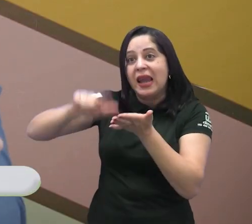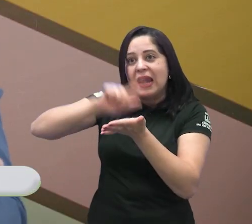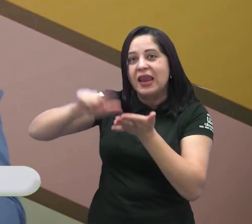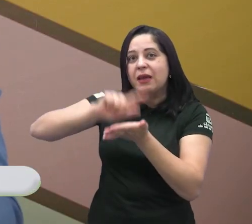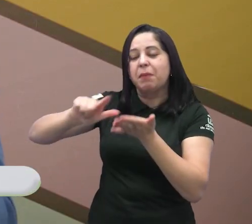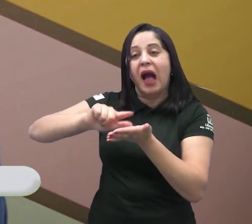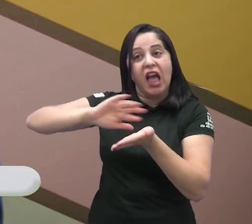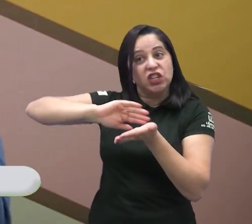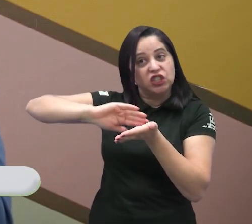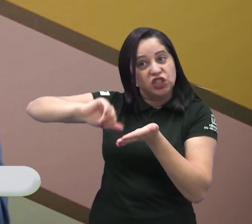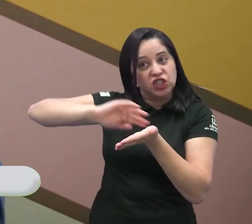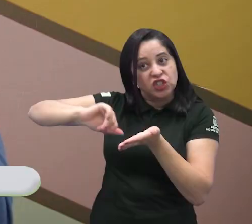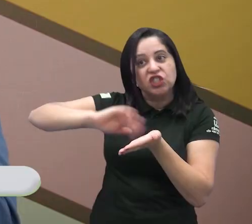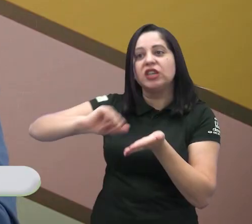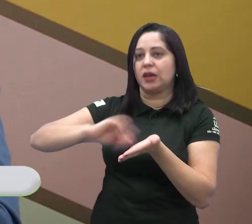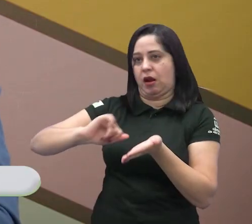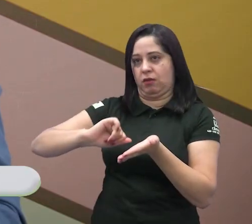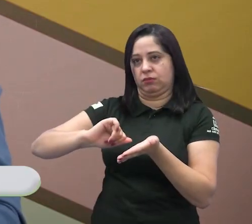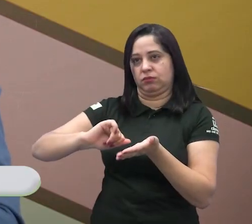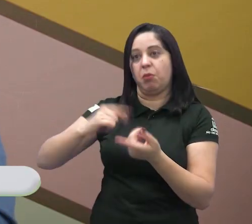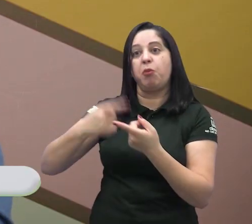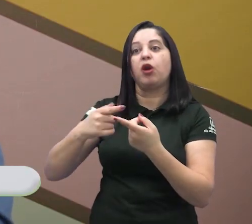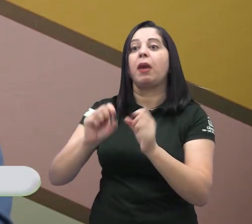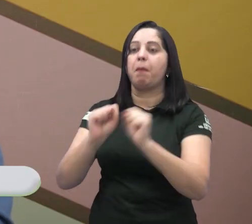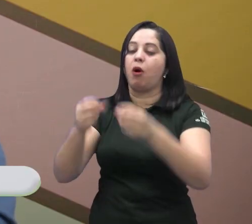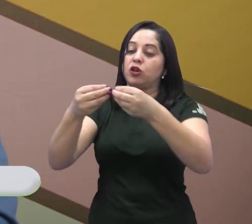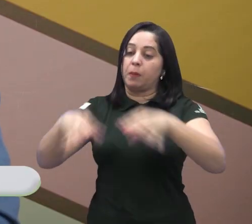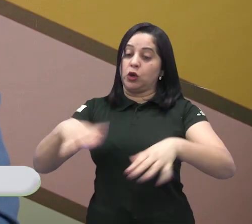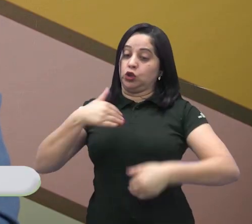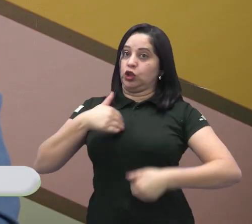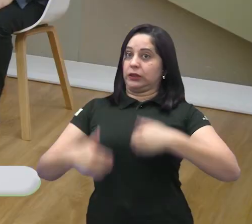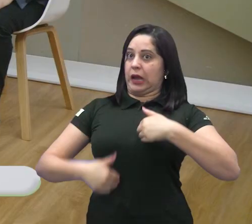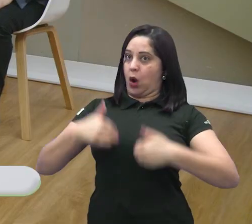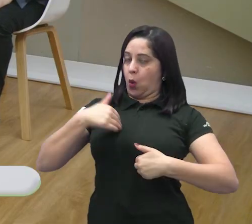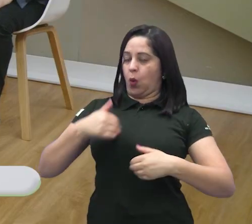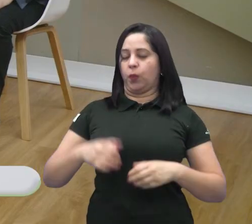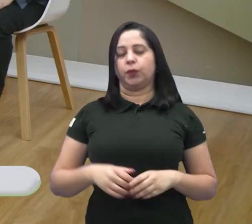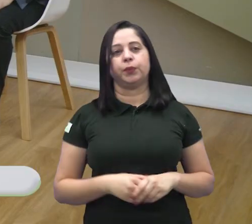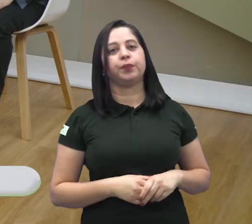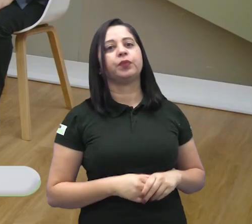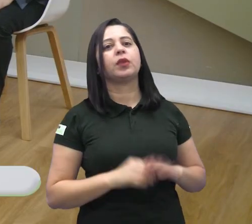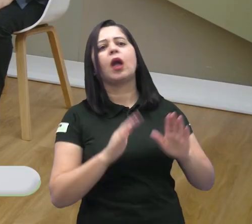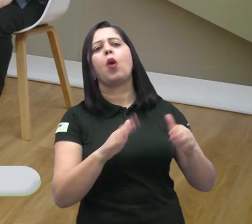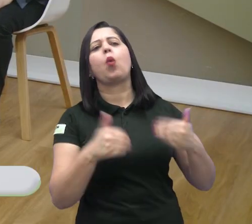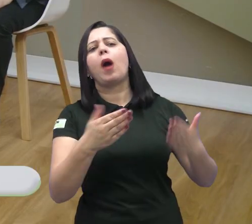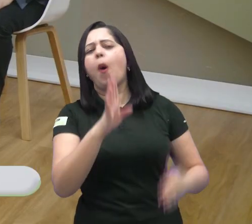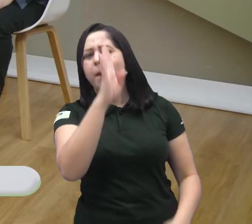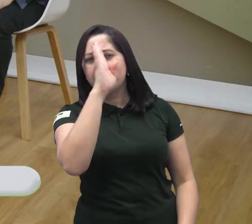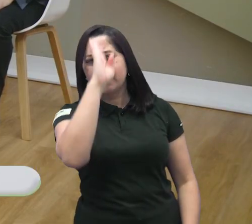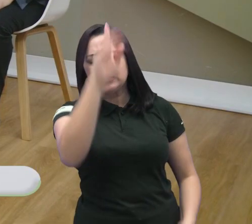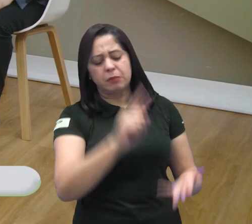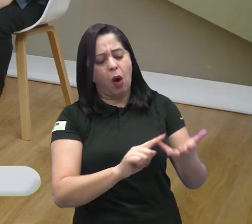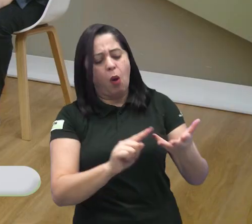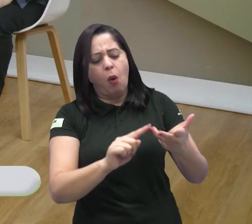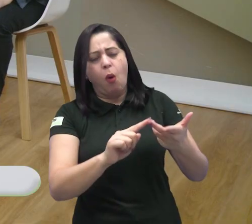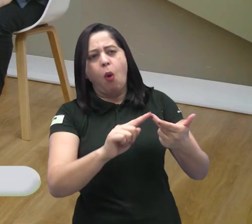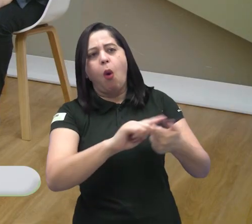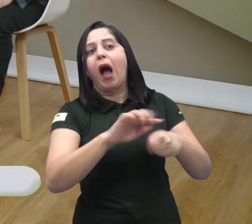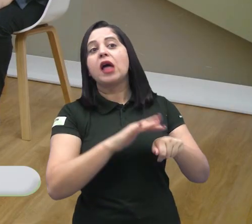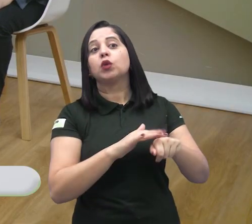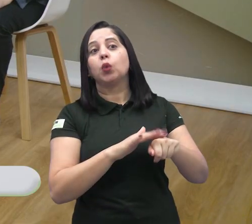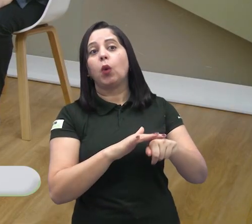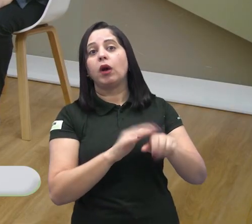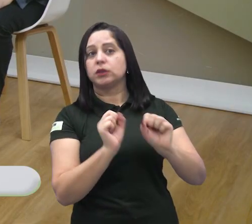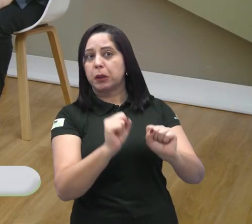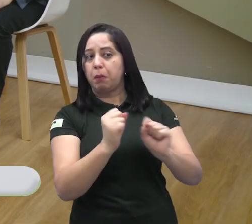não faz bem para a nossa boca e para o nosso corpo como um todo, né? Ai, perfeito, doutor. E quais são as principais doenças que atingem essa região quando a